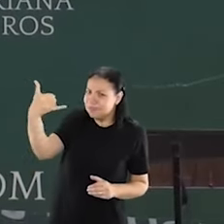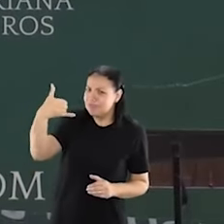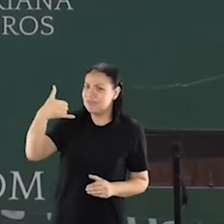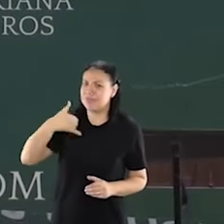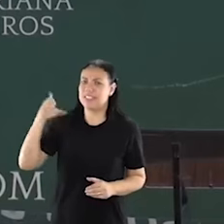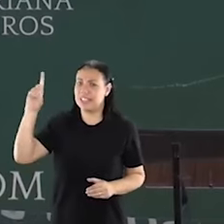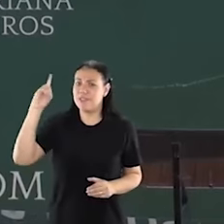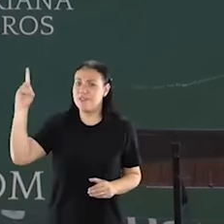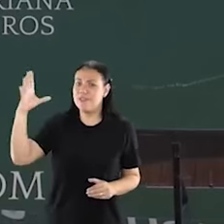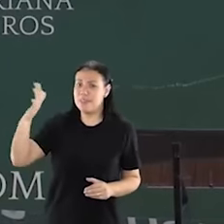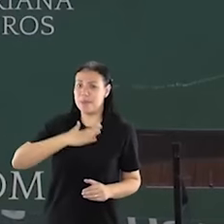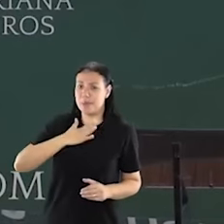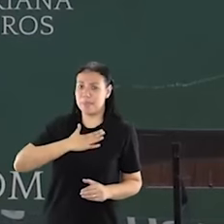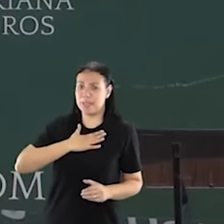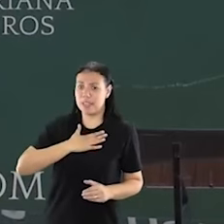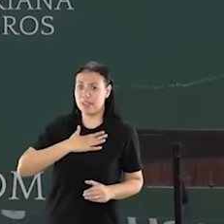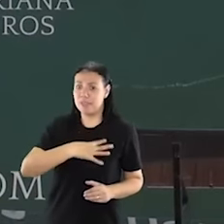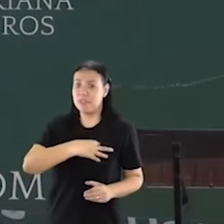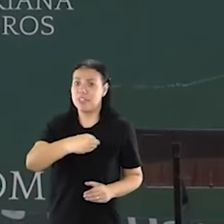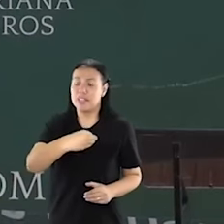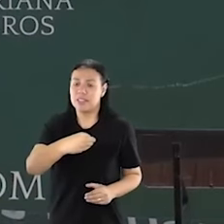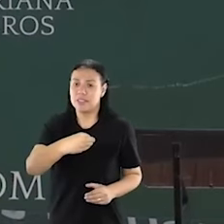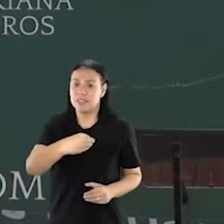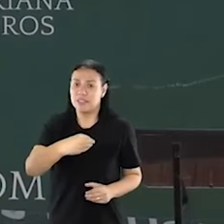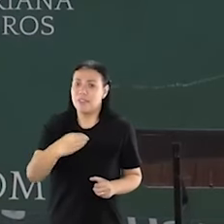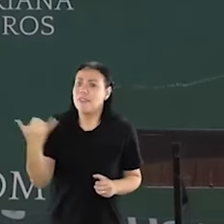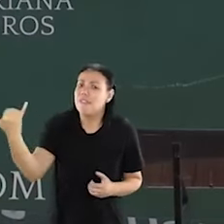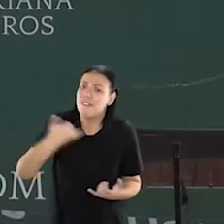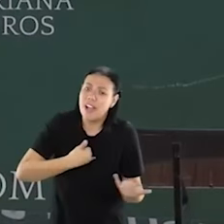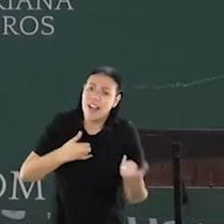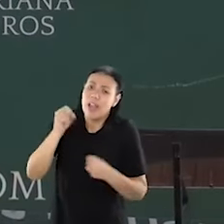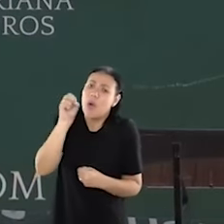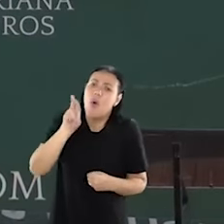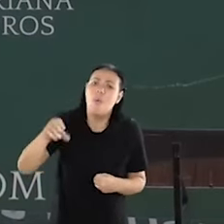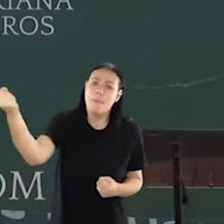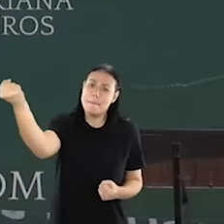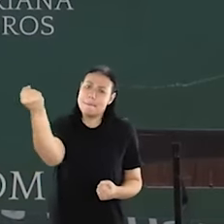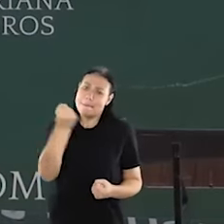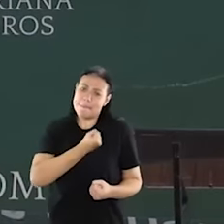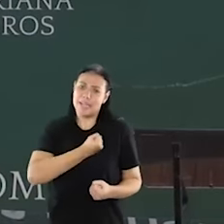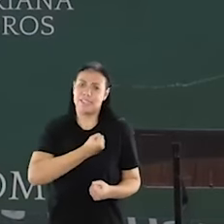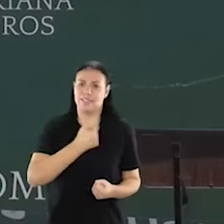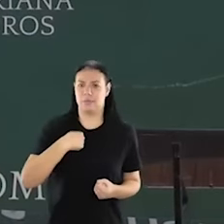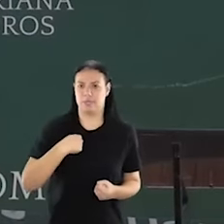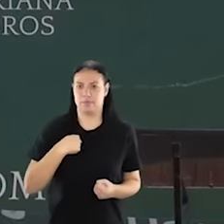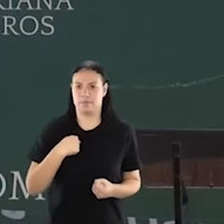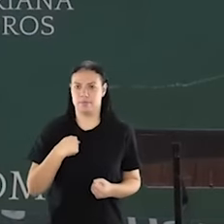O Davi recebeu o Absalão no palácio, deu um beijo no rosto dele, não falou uma palavra para ele.